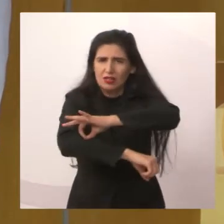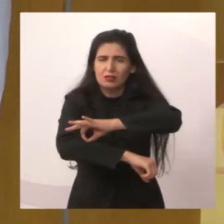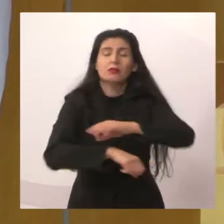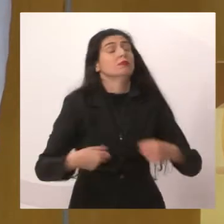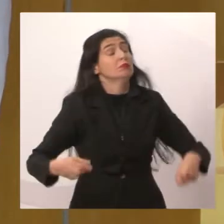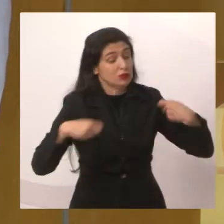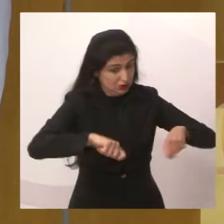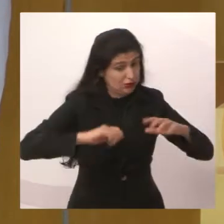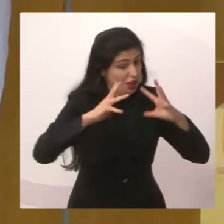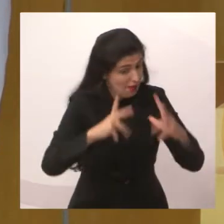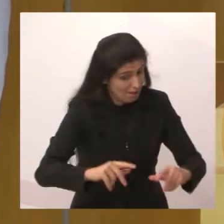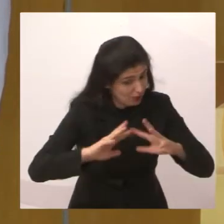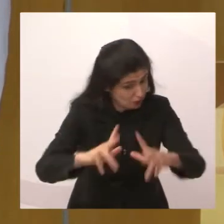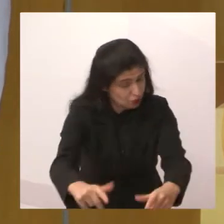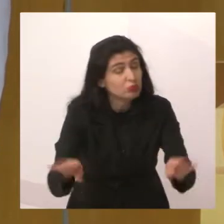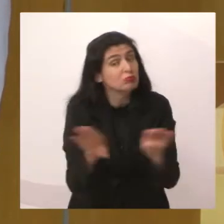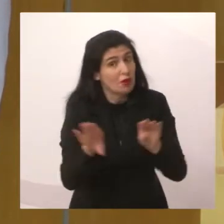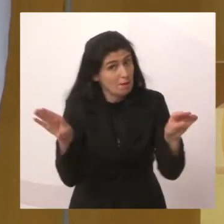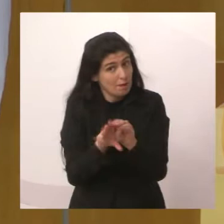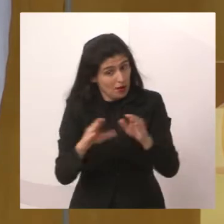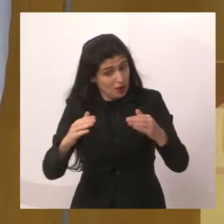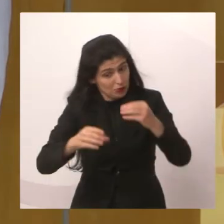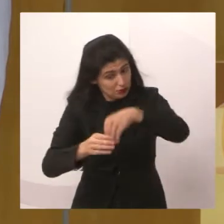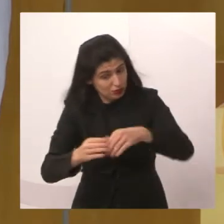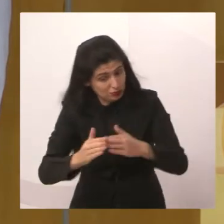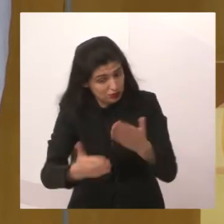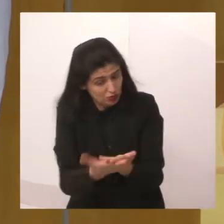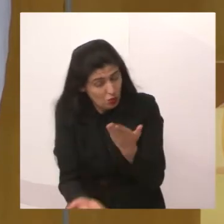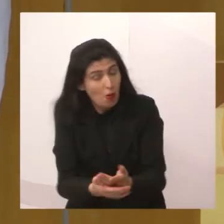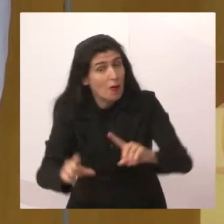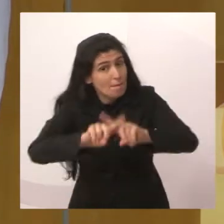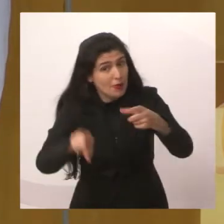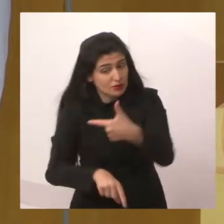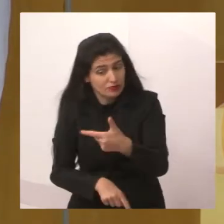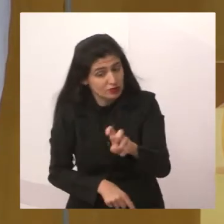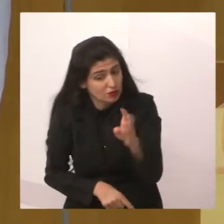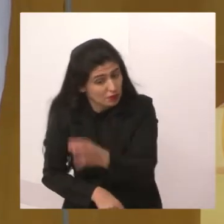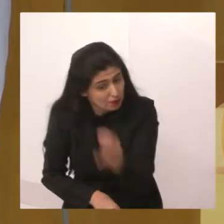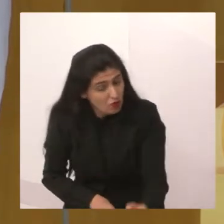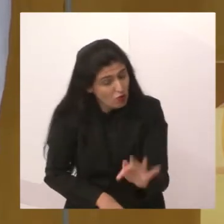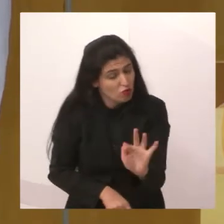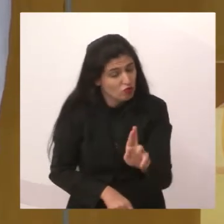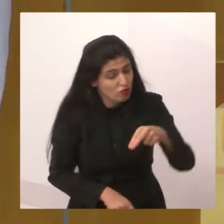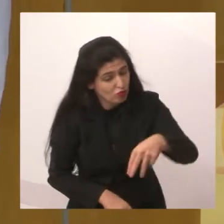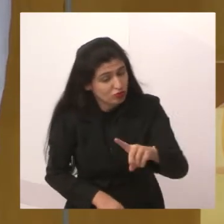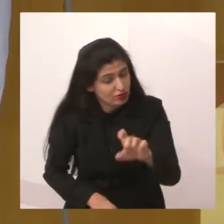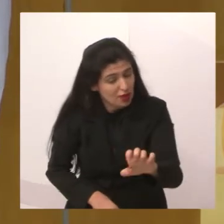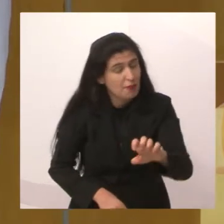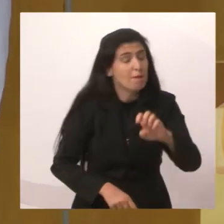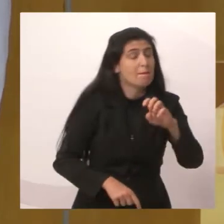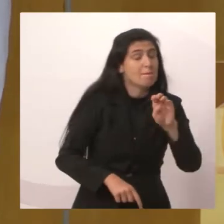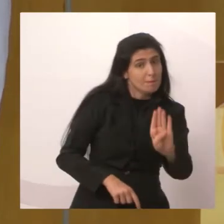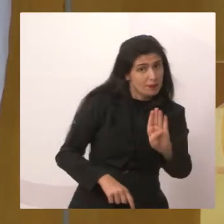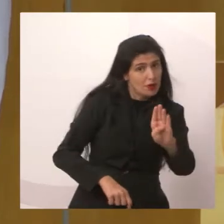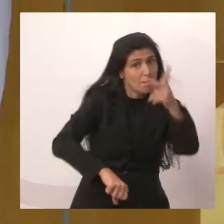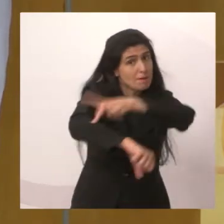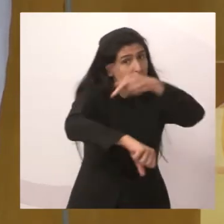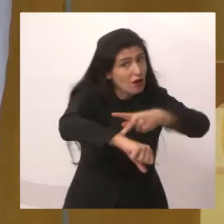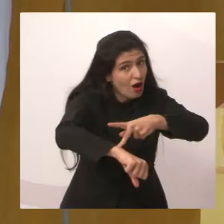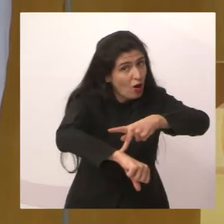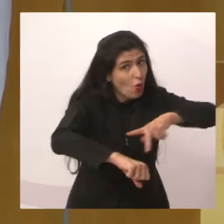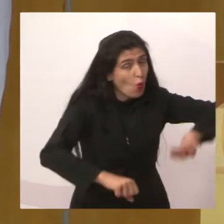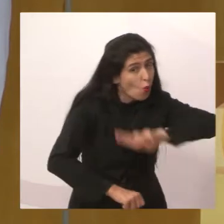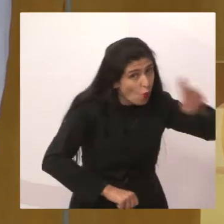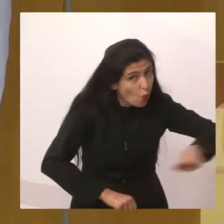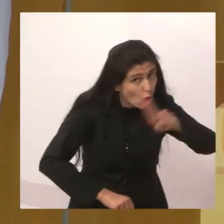sim. Mas os 25%, o dinheiro da Fundeb é para usar na pedagogia, é para usar na